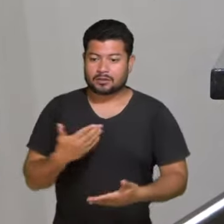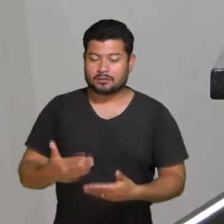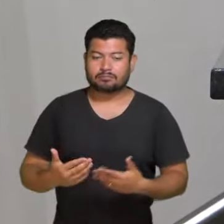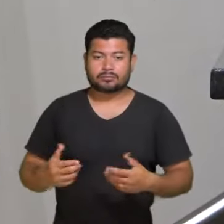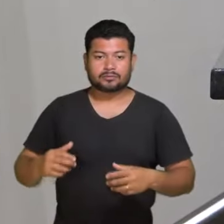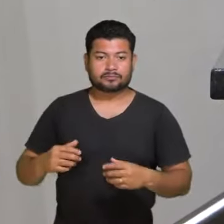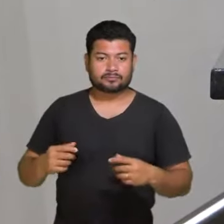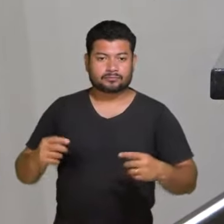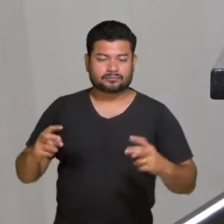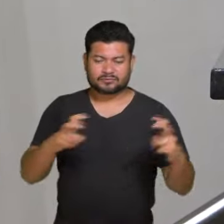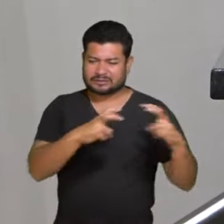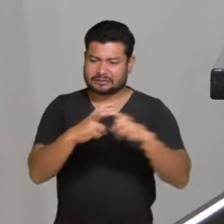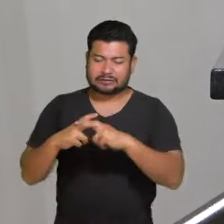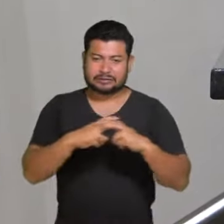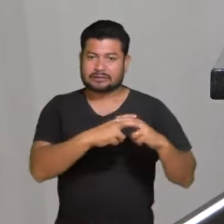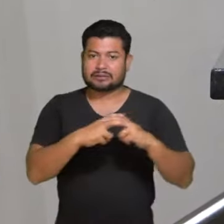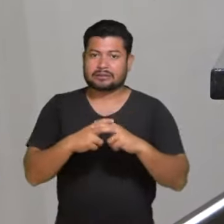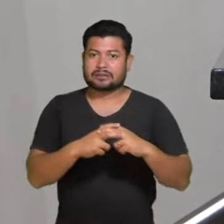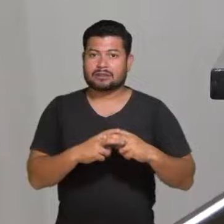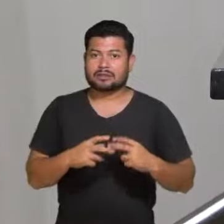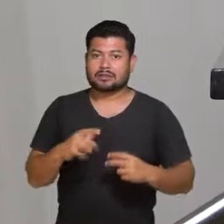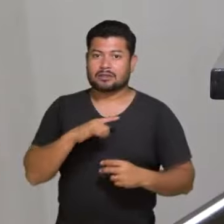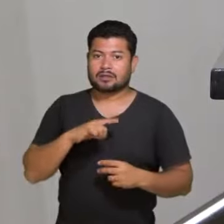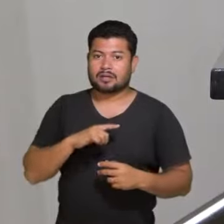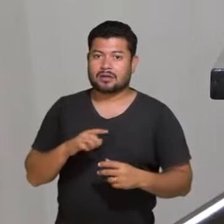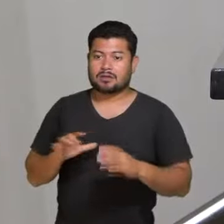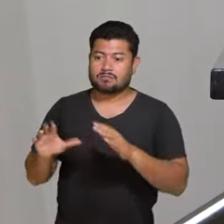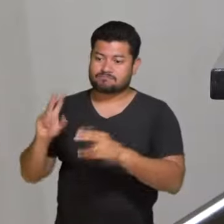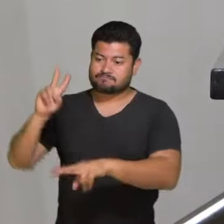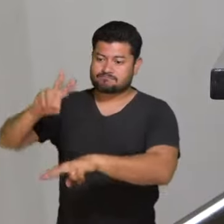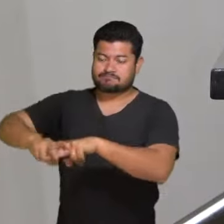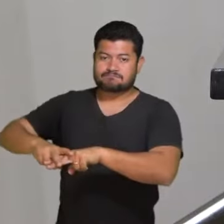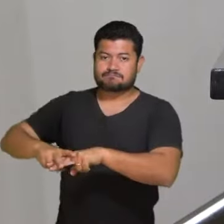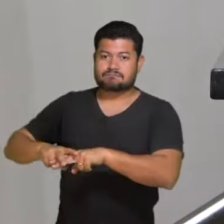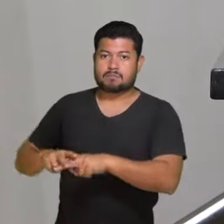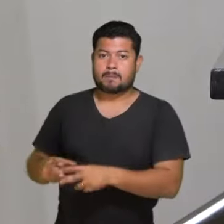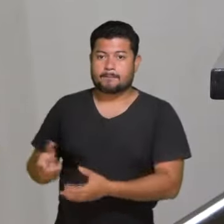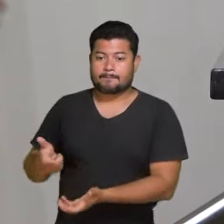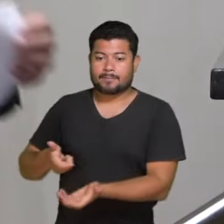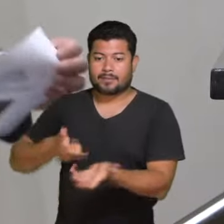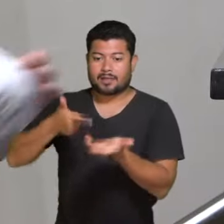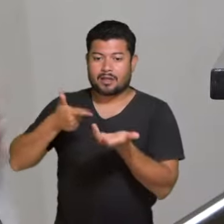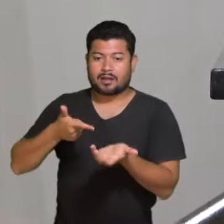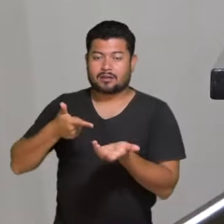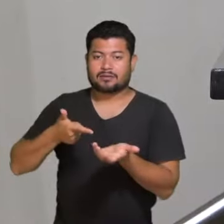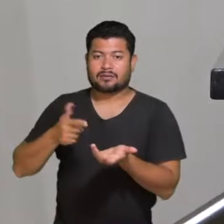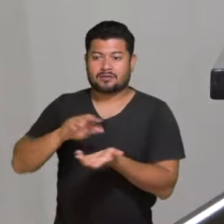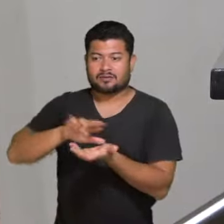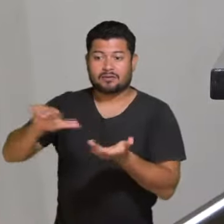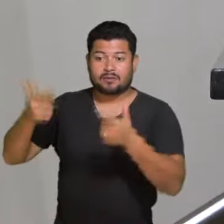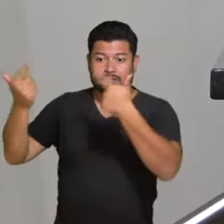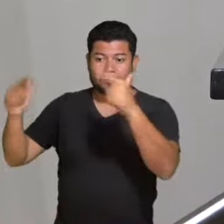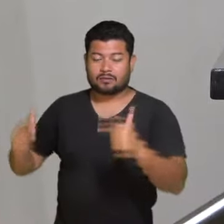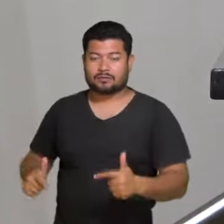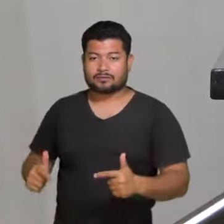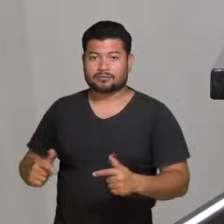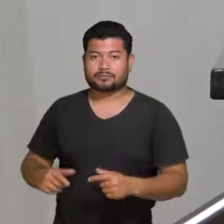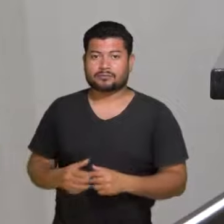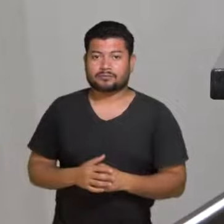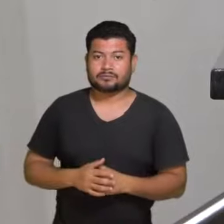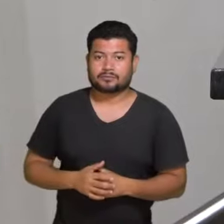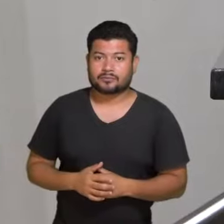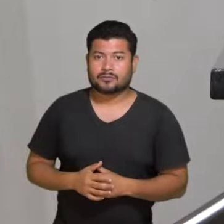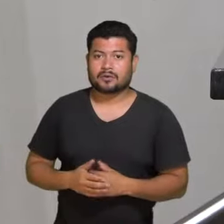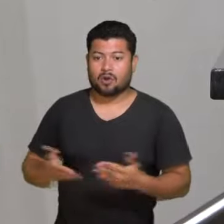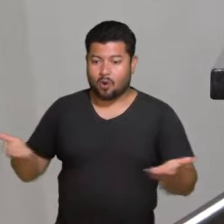MST, são presos com armas e munições em acampamentos. Esses mesmo, no dia de